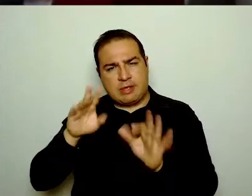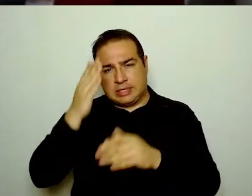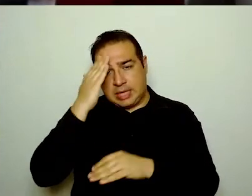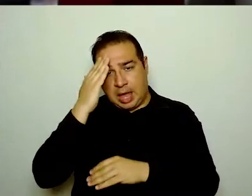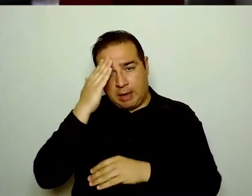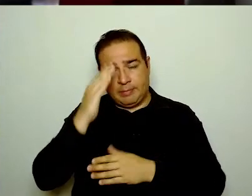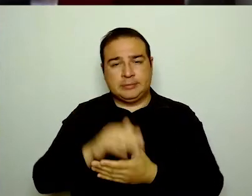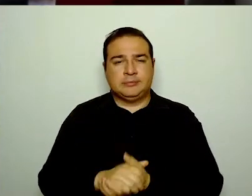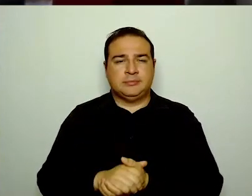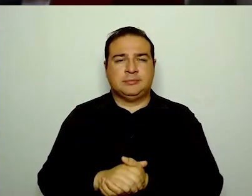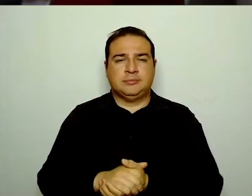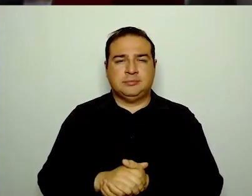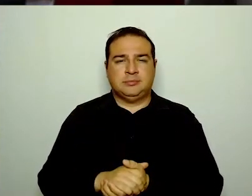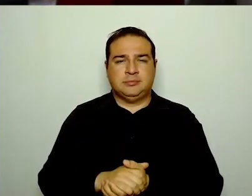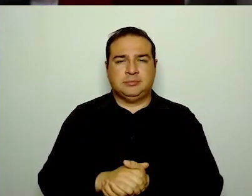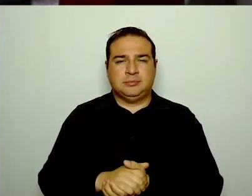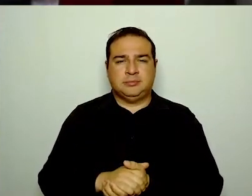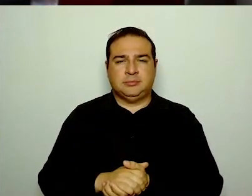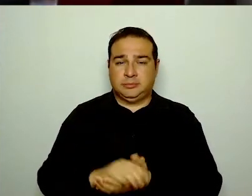iria exercer.